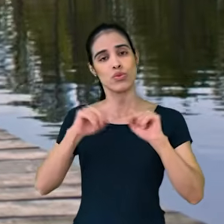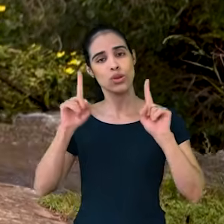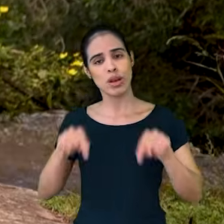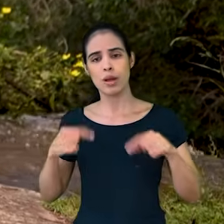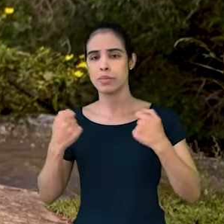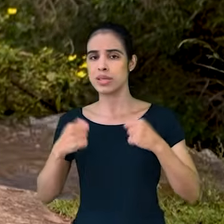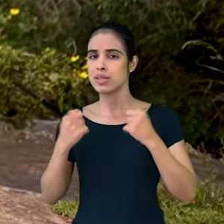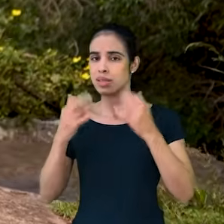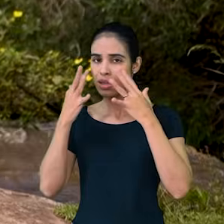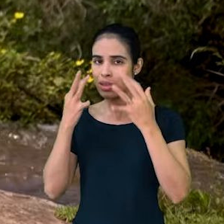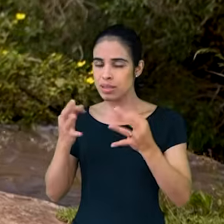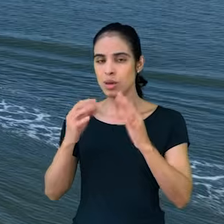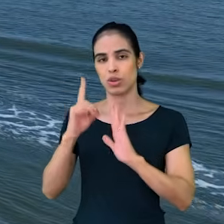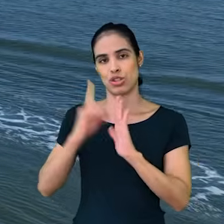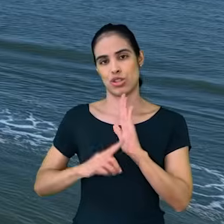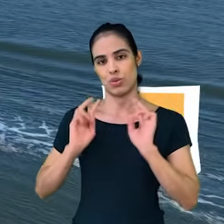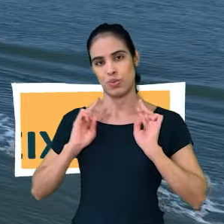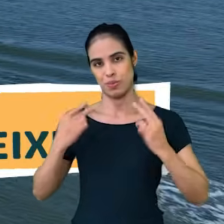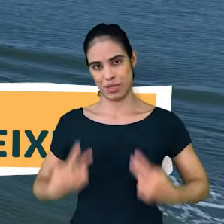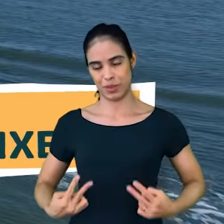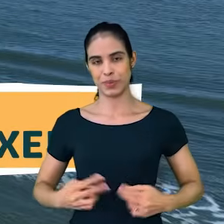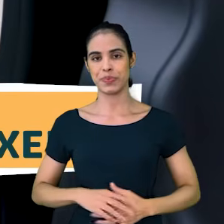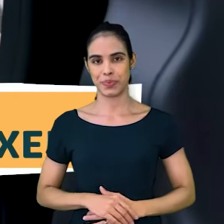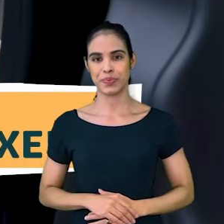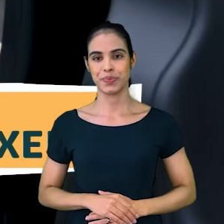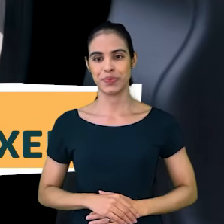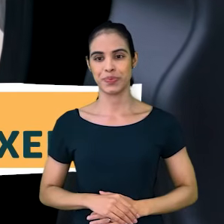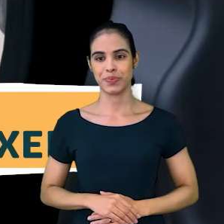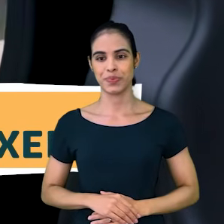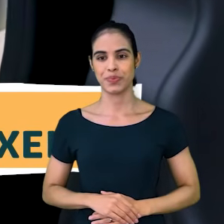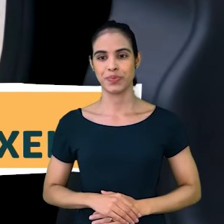esse direito humano e fundamental às férias.